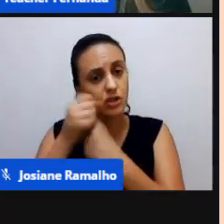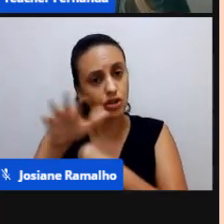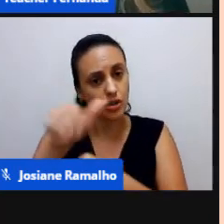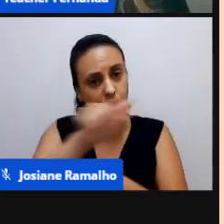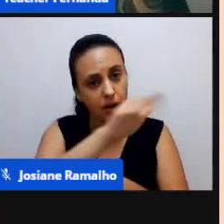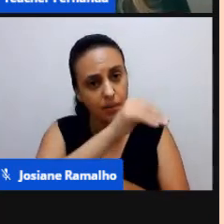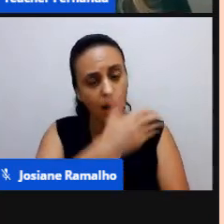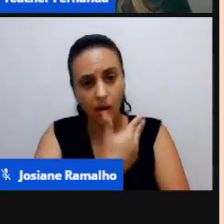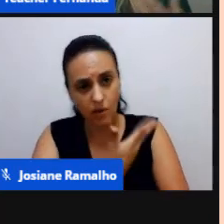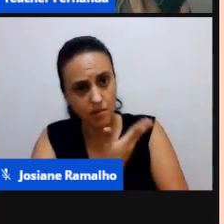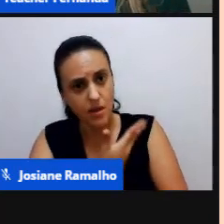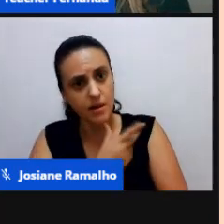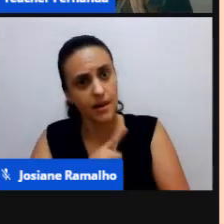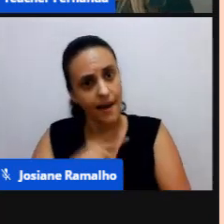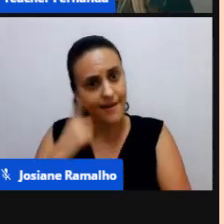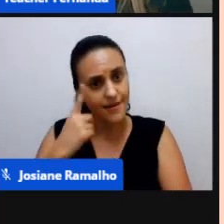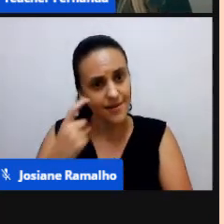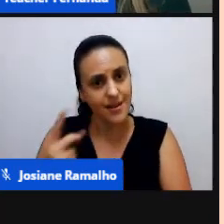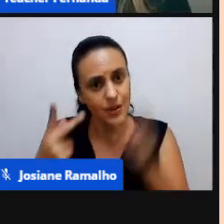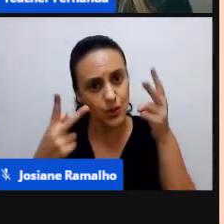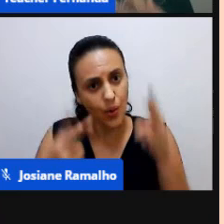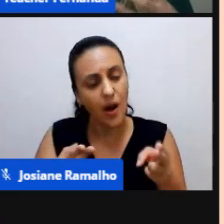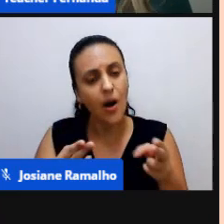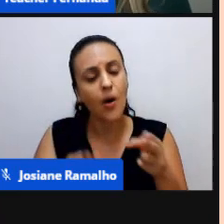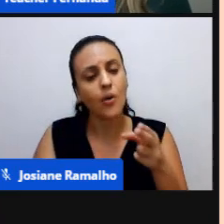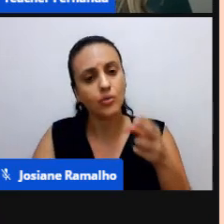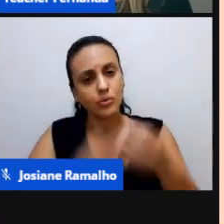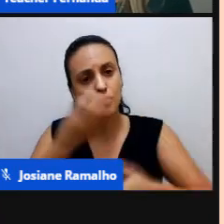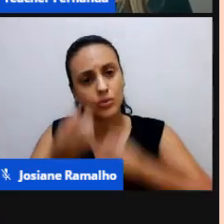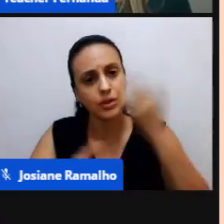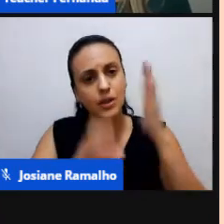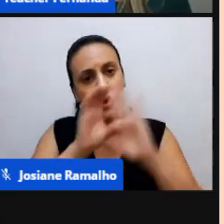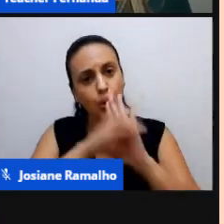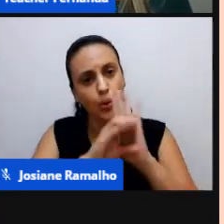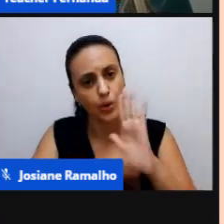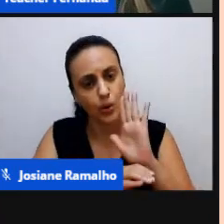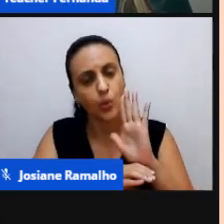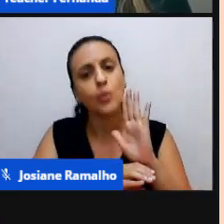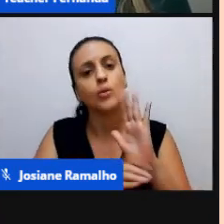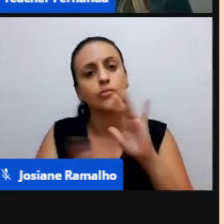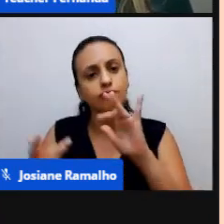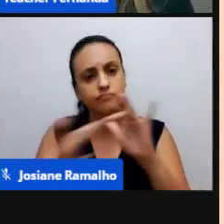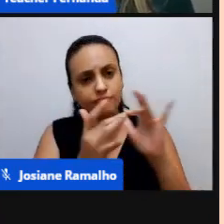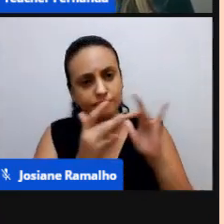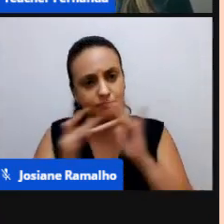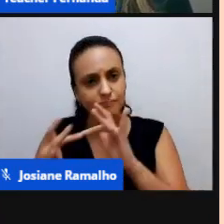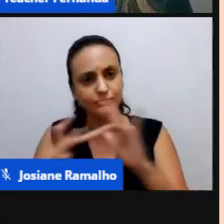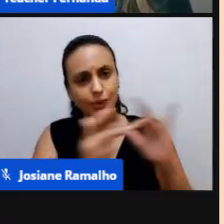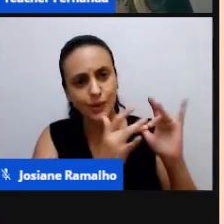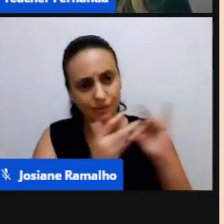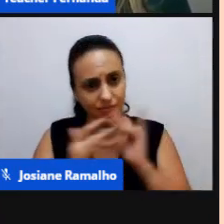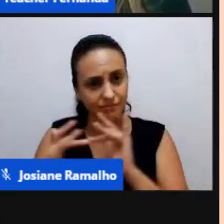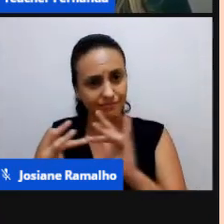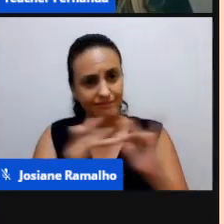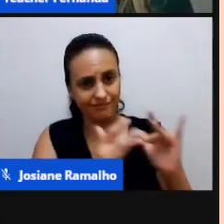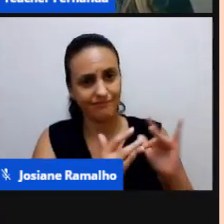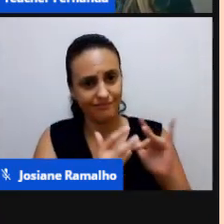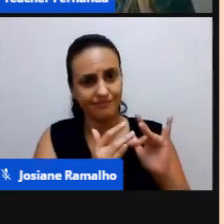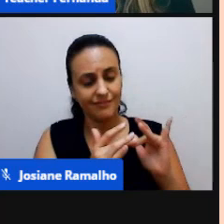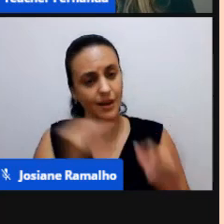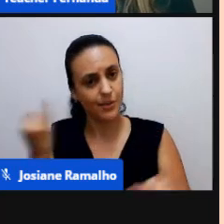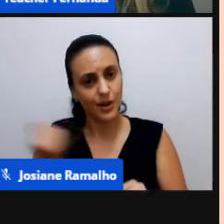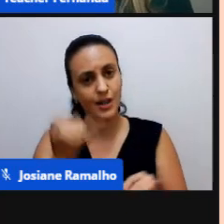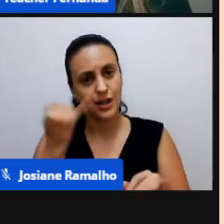criar conteúdo, em inovar as suas aulas. Se conecte a essas pessoas. é muito importante, porque todos ganham.